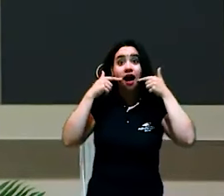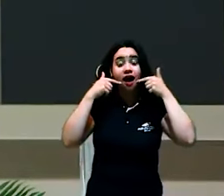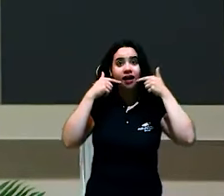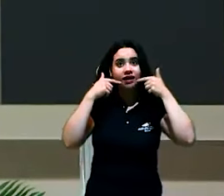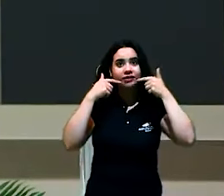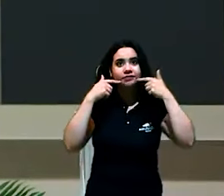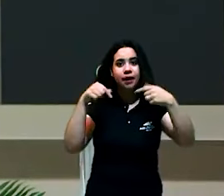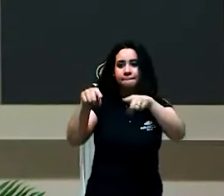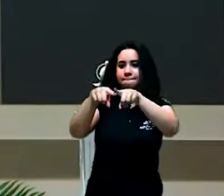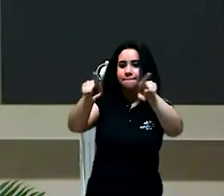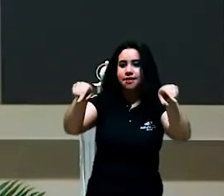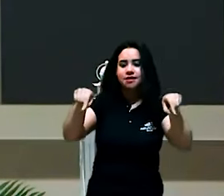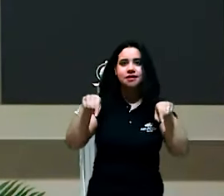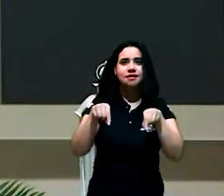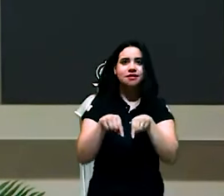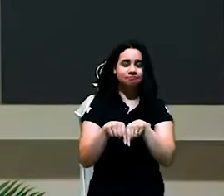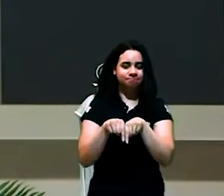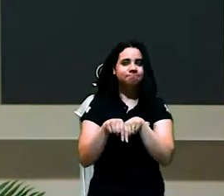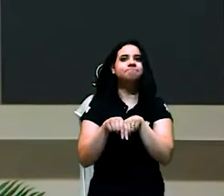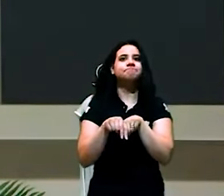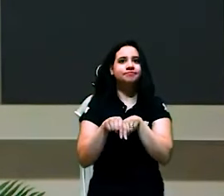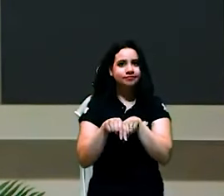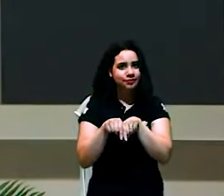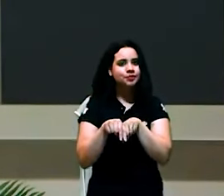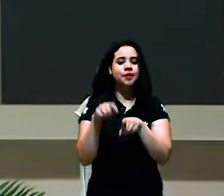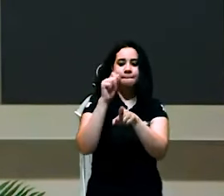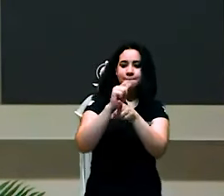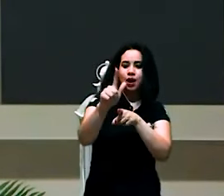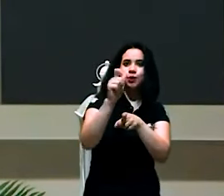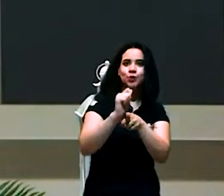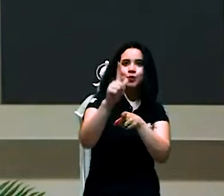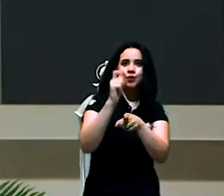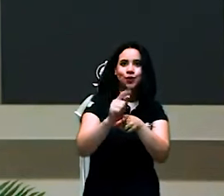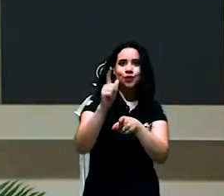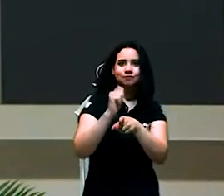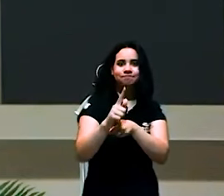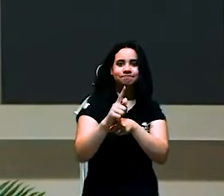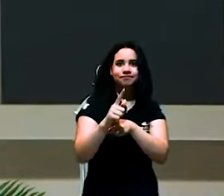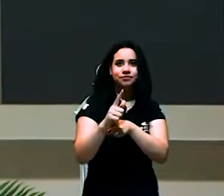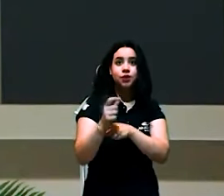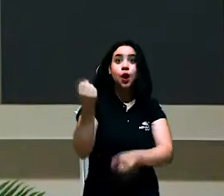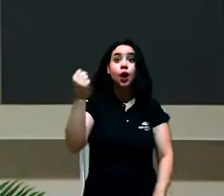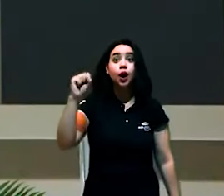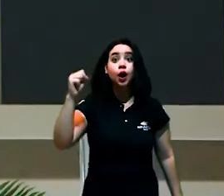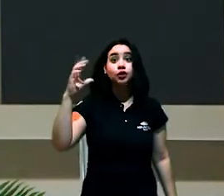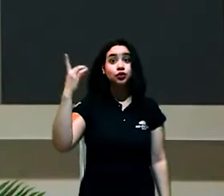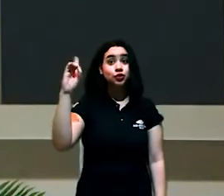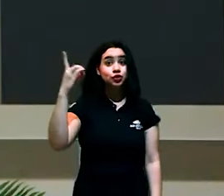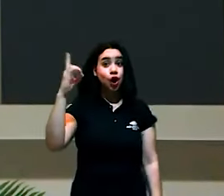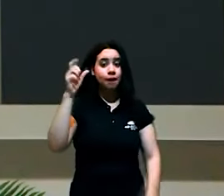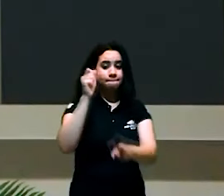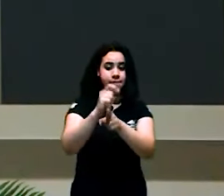alugaram por 8 dólares por mês. Por 8 dólares por mês alugaram esse lugar. E